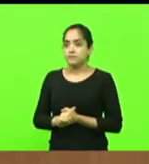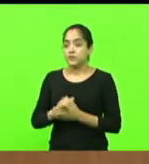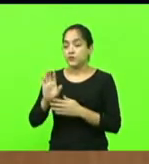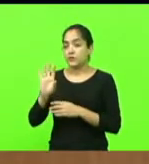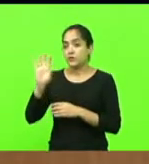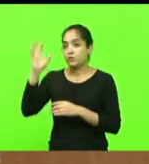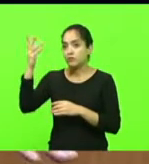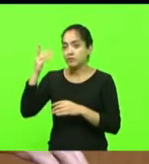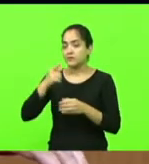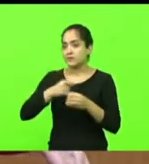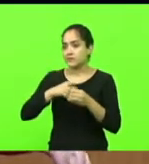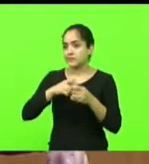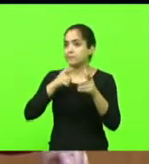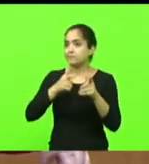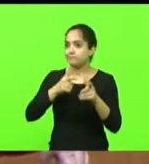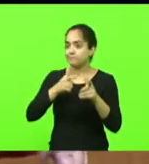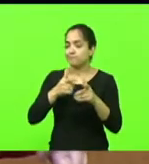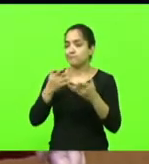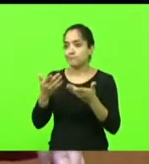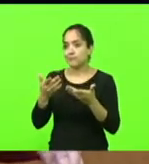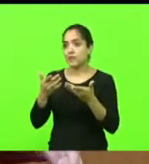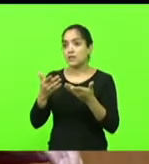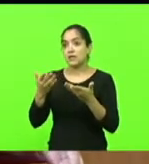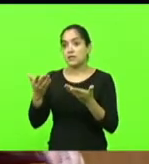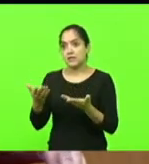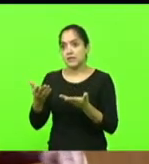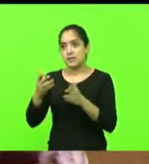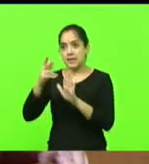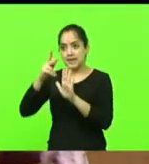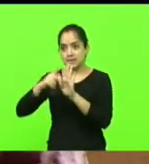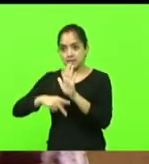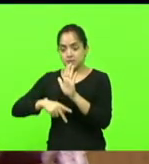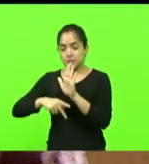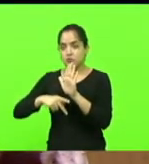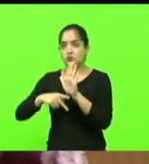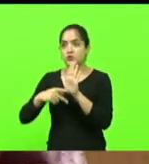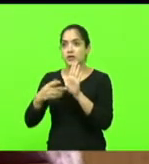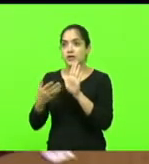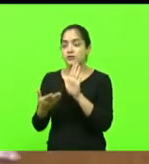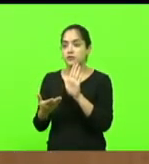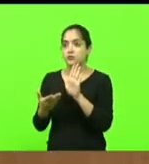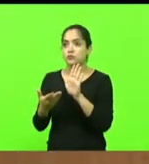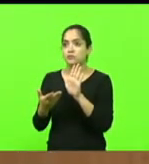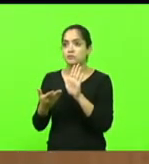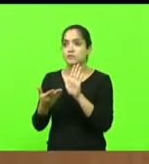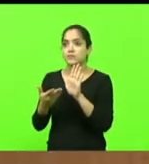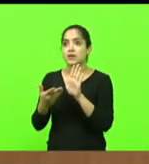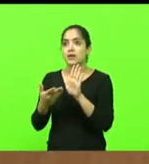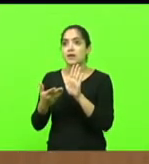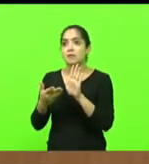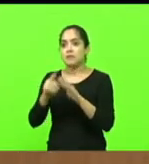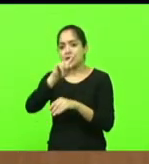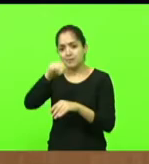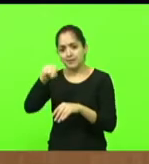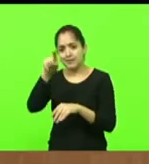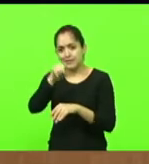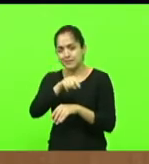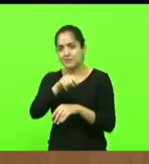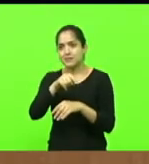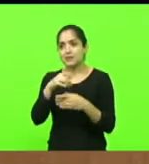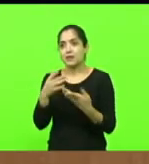de Caçador, e esse projeto, deputado Berlanda, ele vem para coibir que esse tipo de coisa